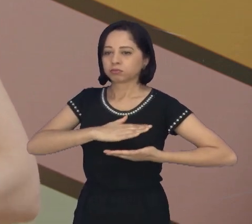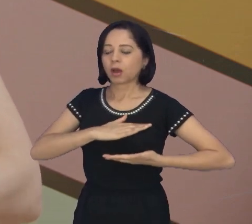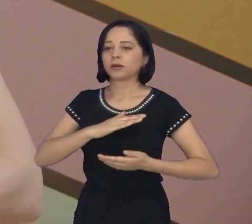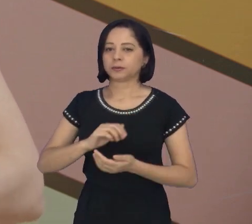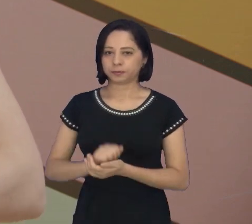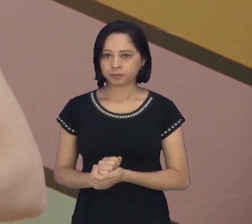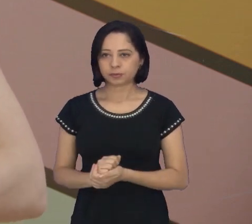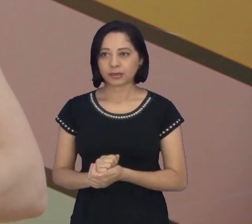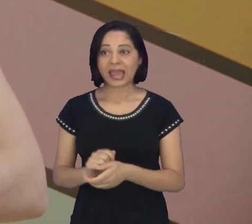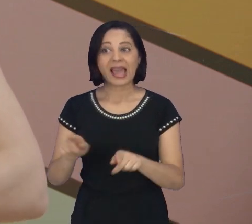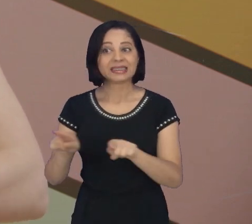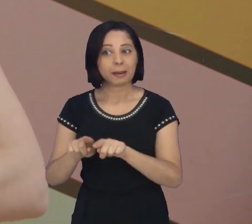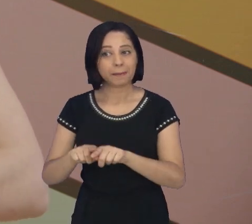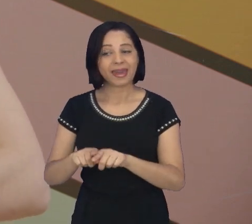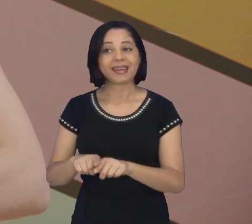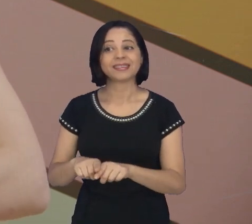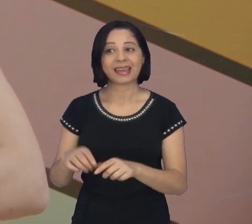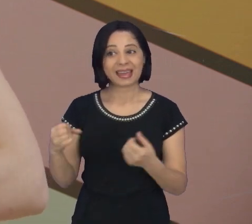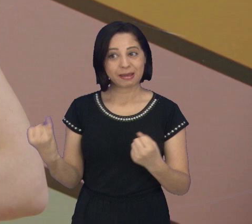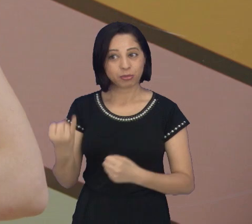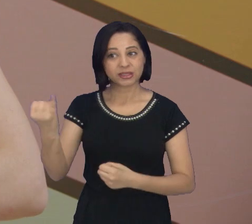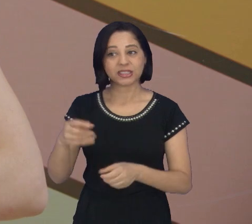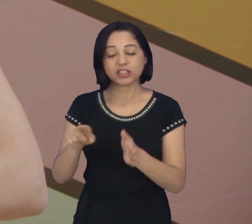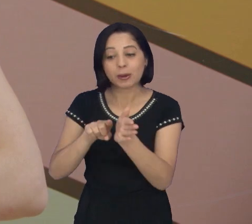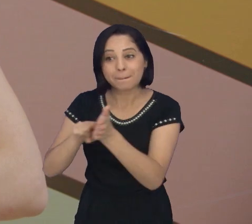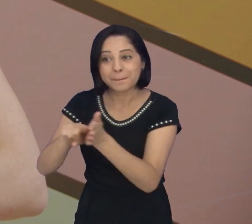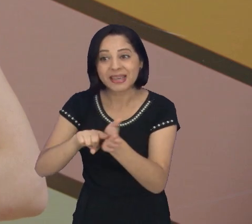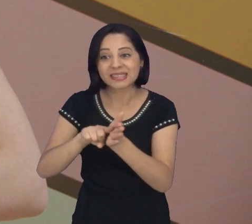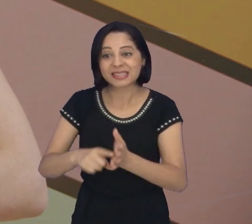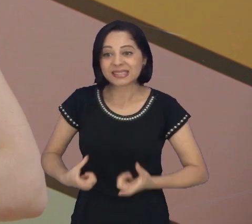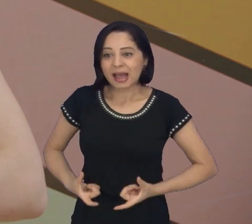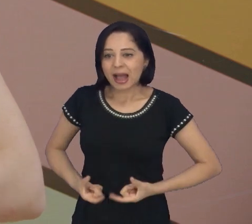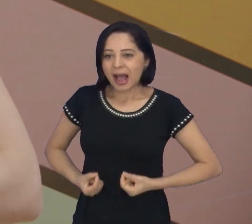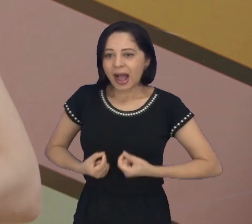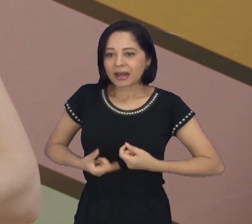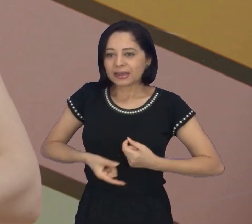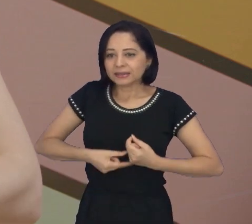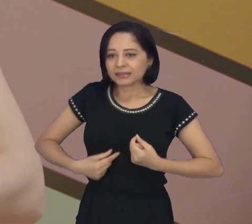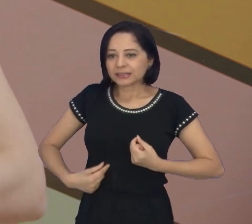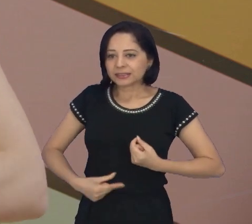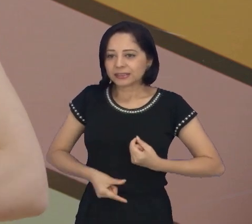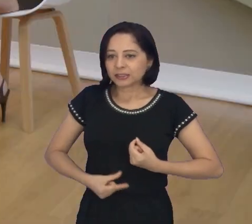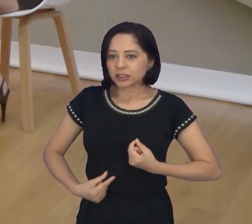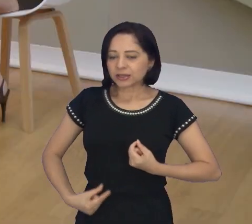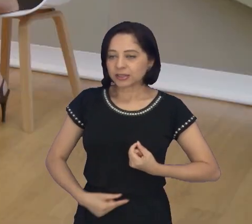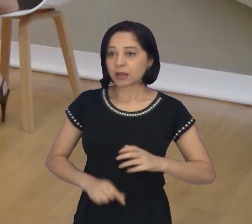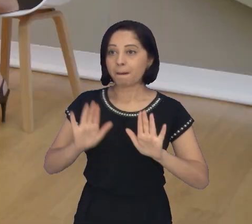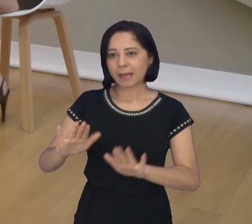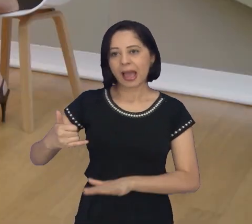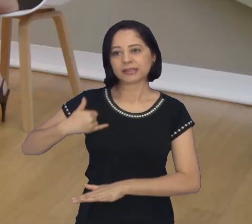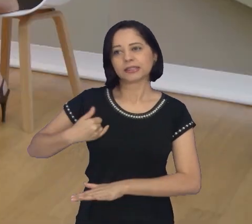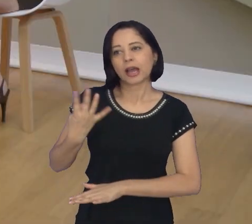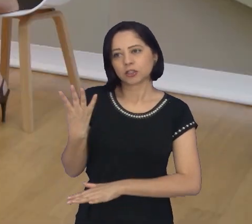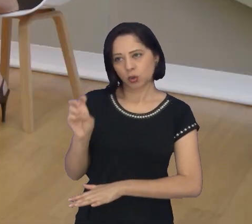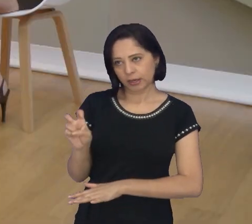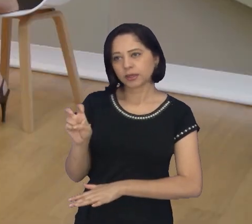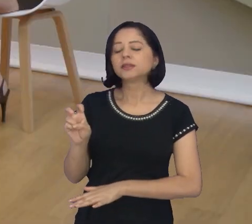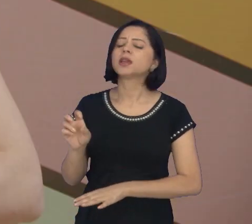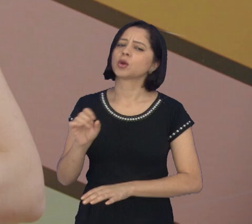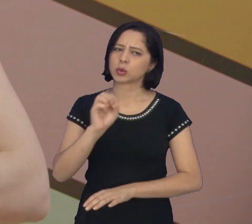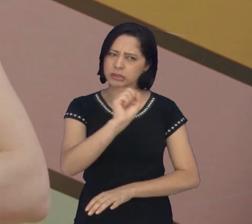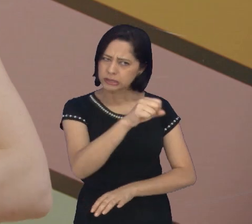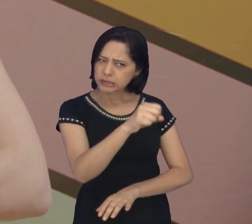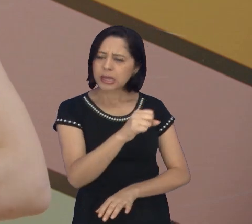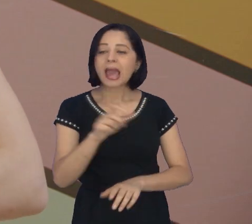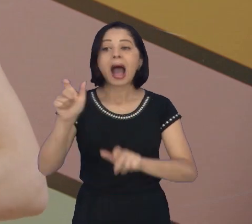esquecer do câncer de intestino, que também deve ser rastreado a partir dos 45 anos. Ah, olha só, e às vezes fica de lado, né? Sim, às vezes é esquecido,